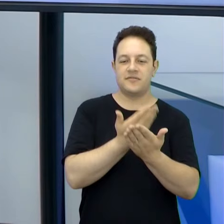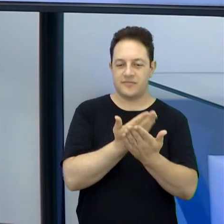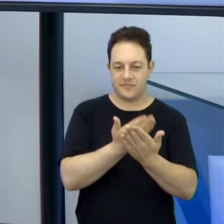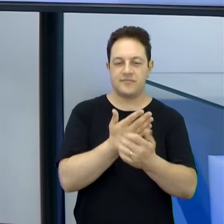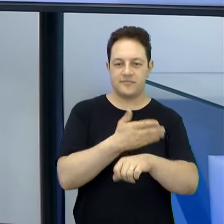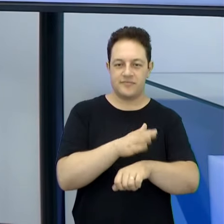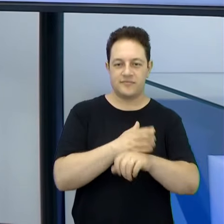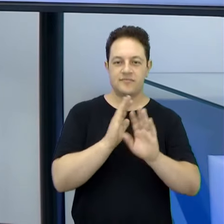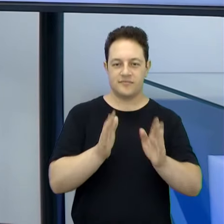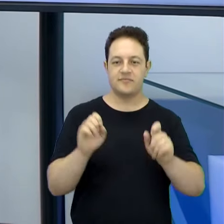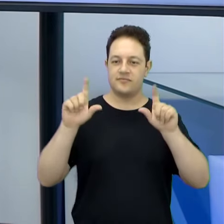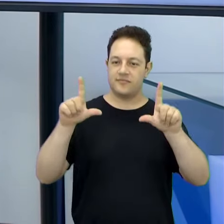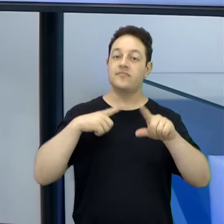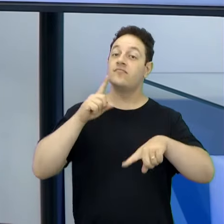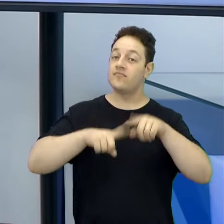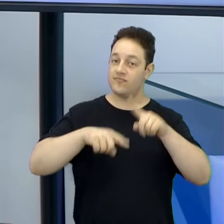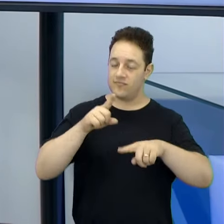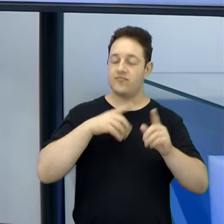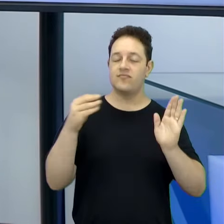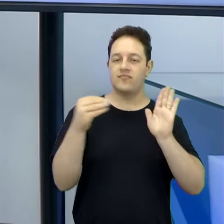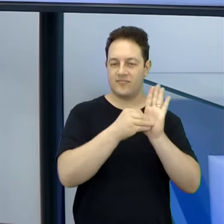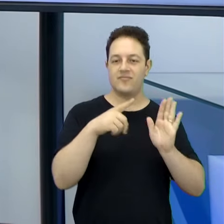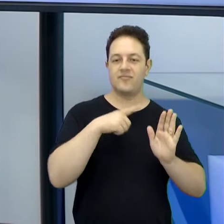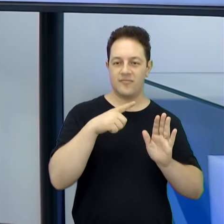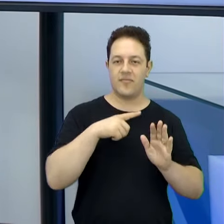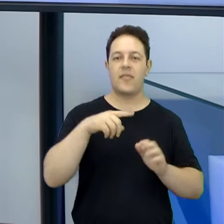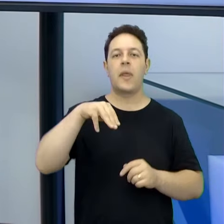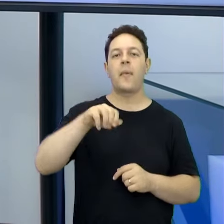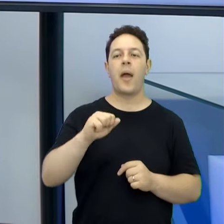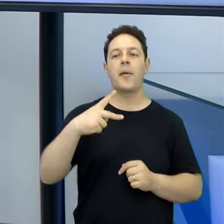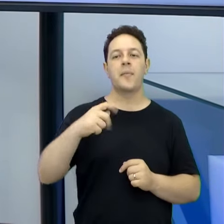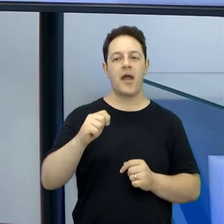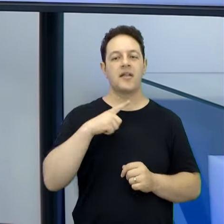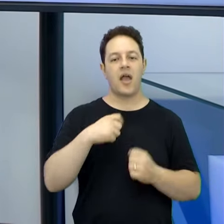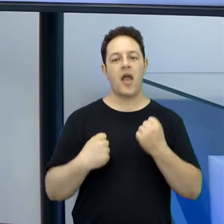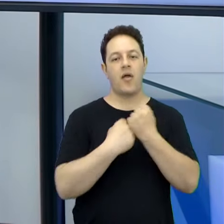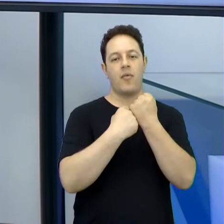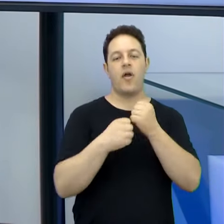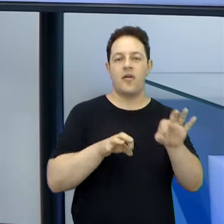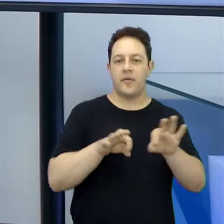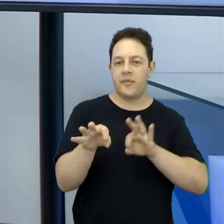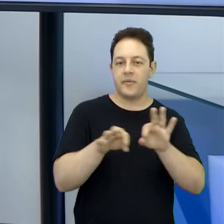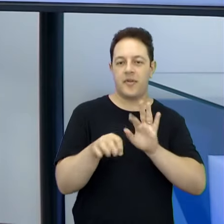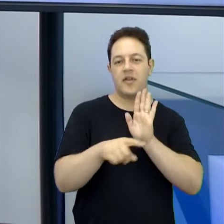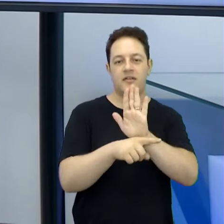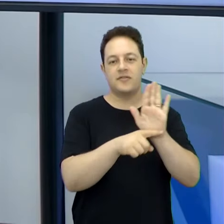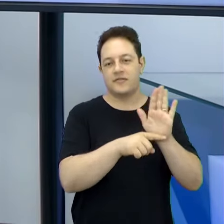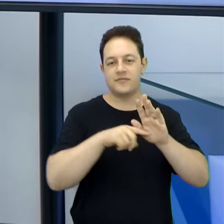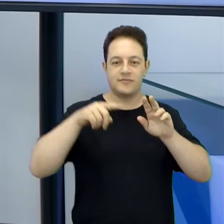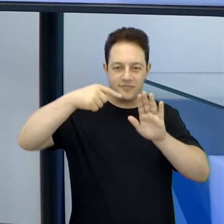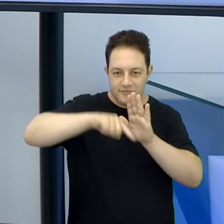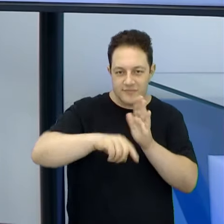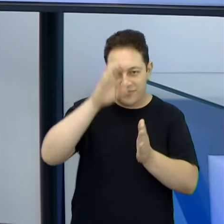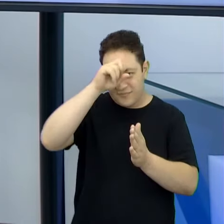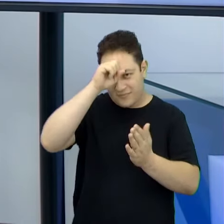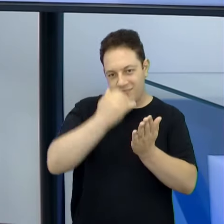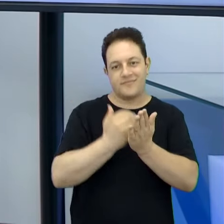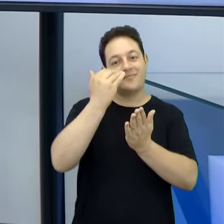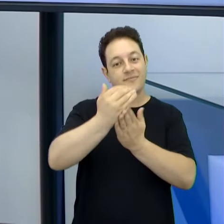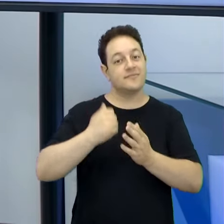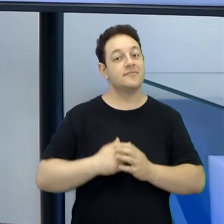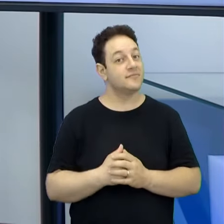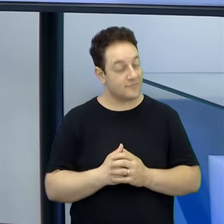projeção. Isso está no nosso material, no mapa, que é o nosso material de apoio ao planejamento, no aprofundamento.